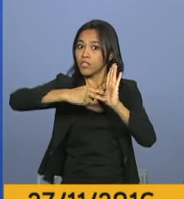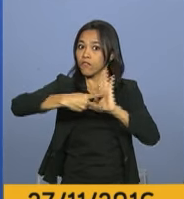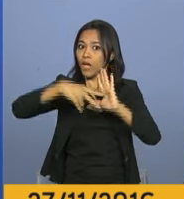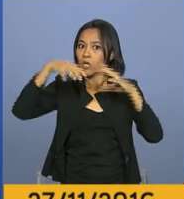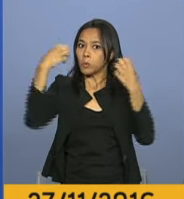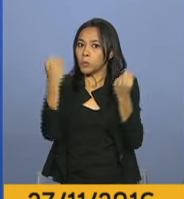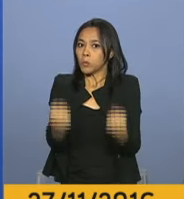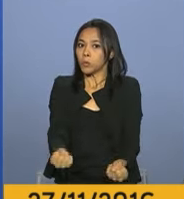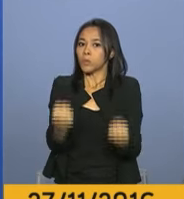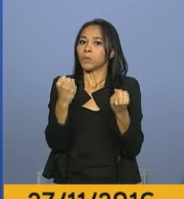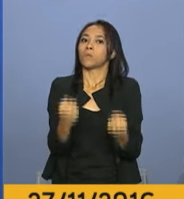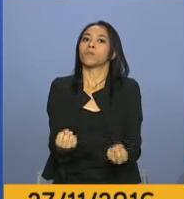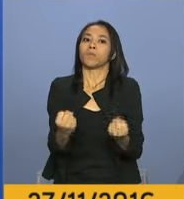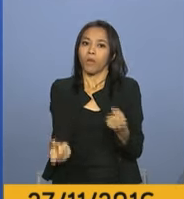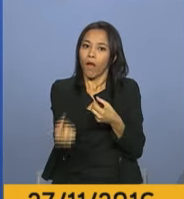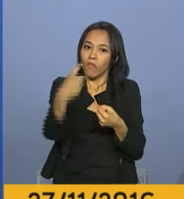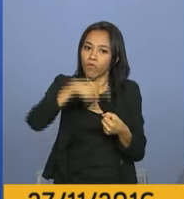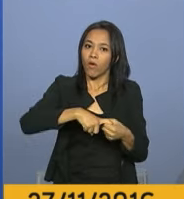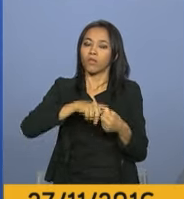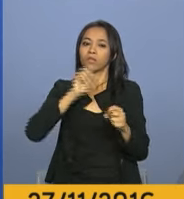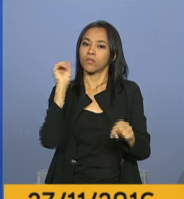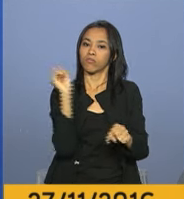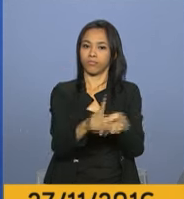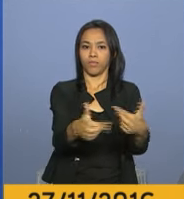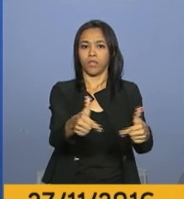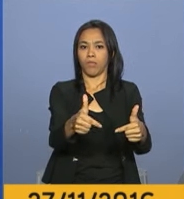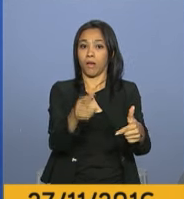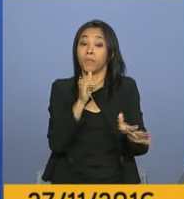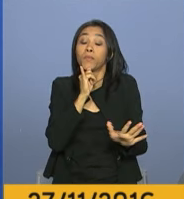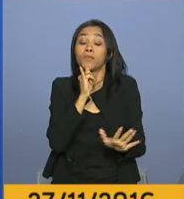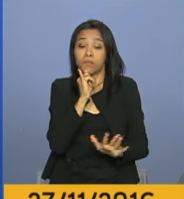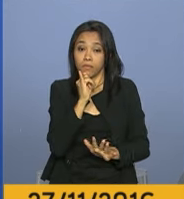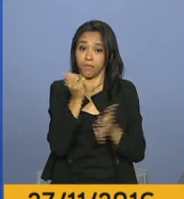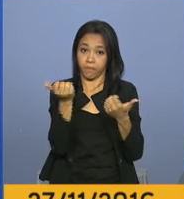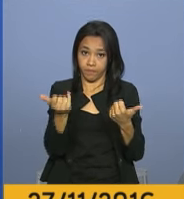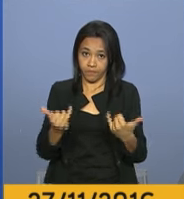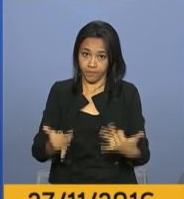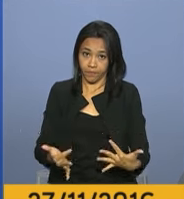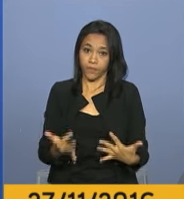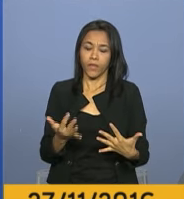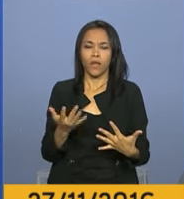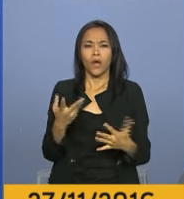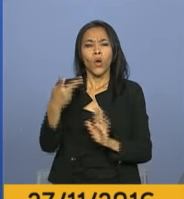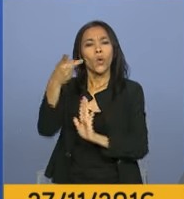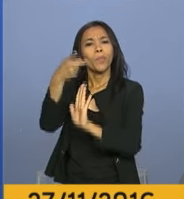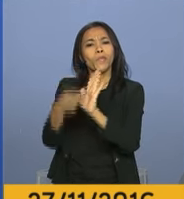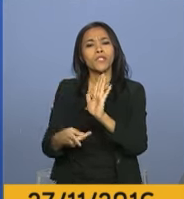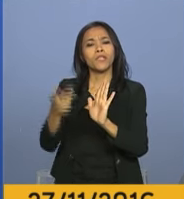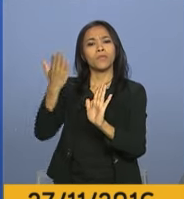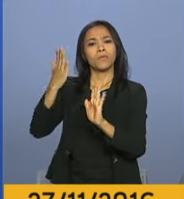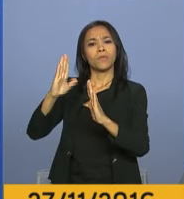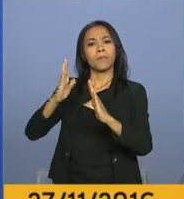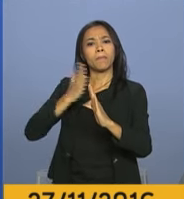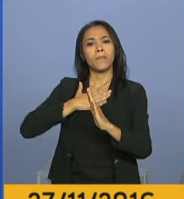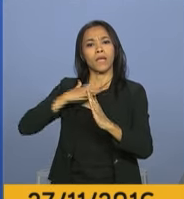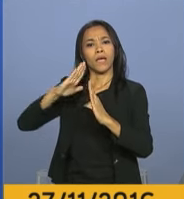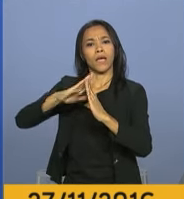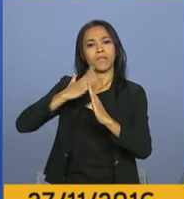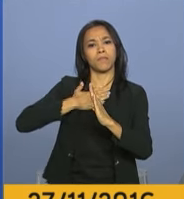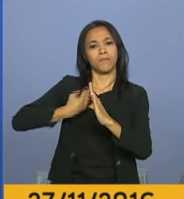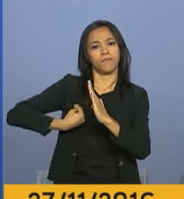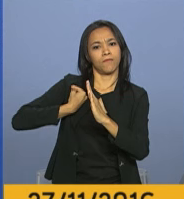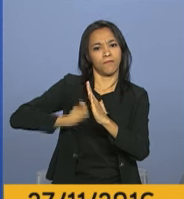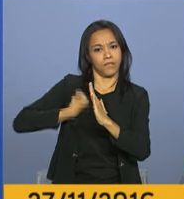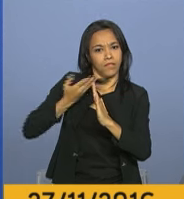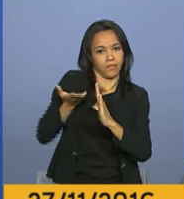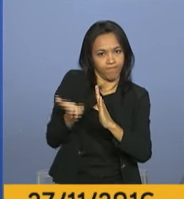retomada do emprego. Tome o exemplo do projeto Minha Casa Minha Vida,